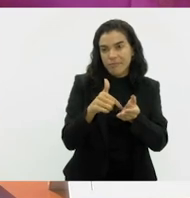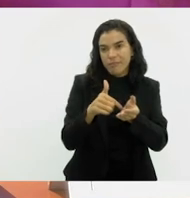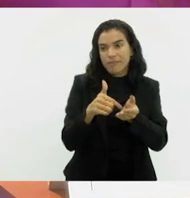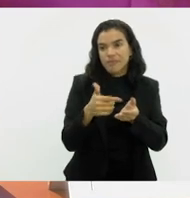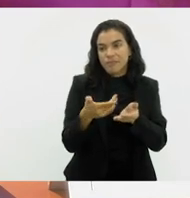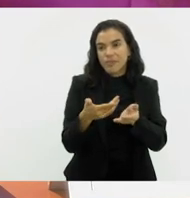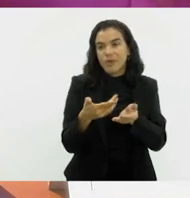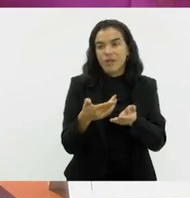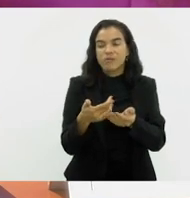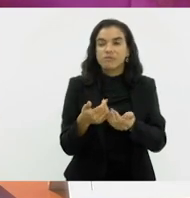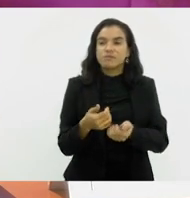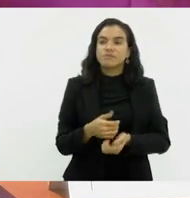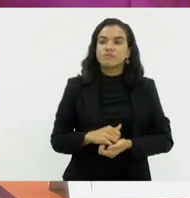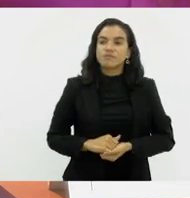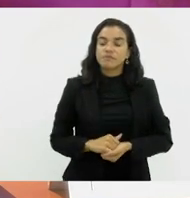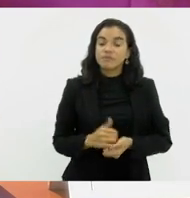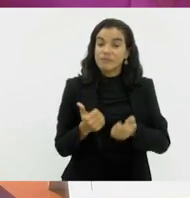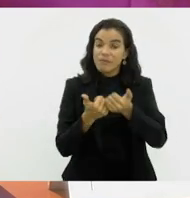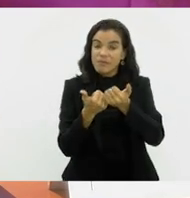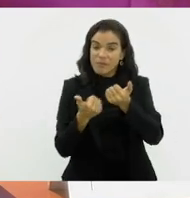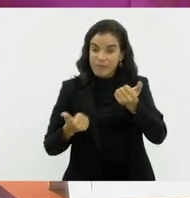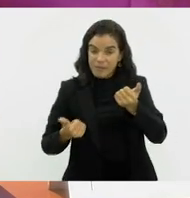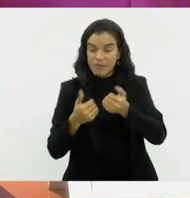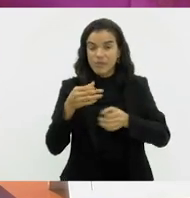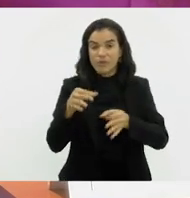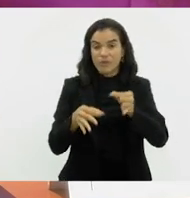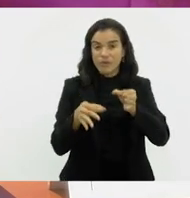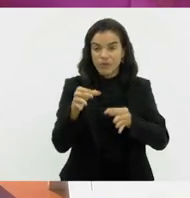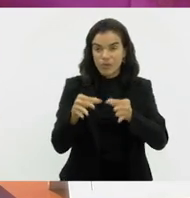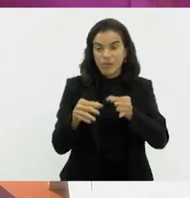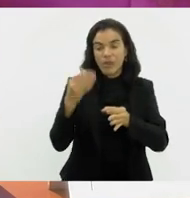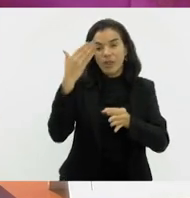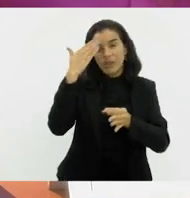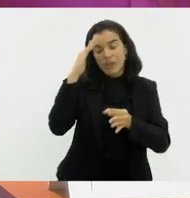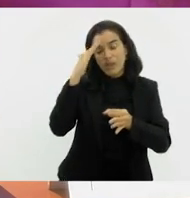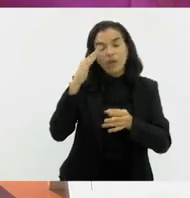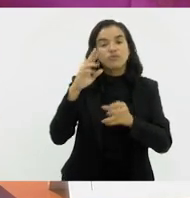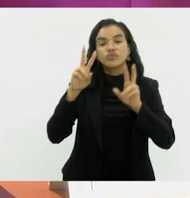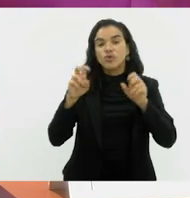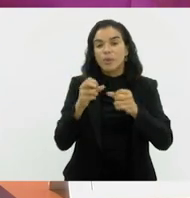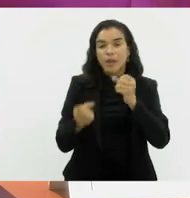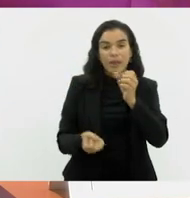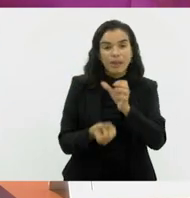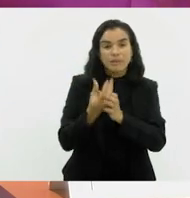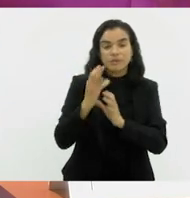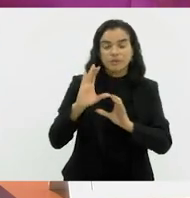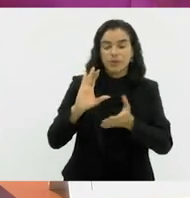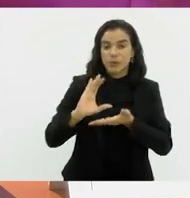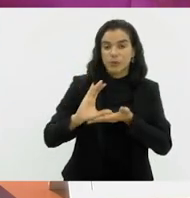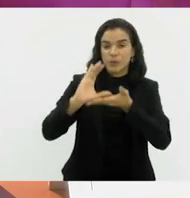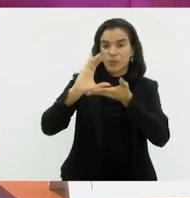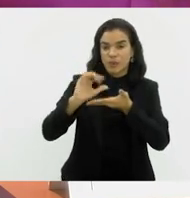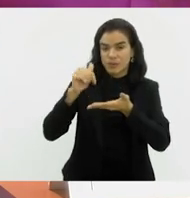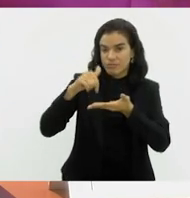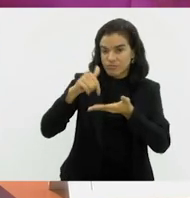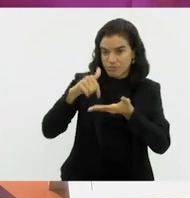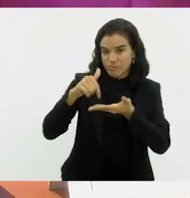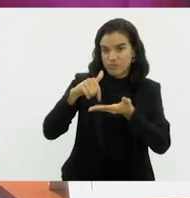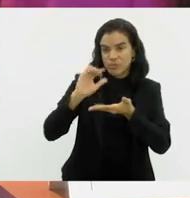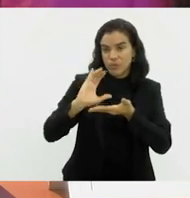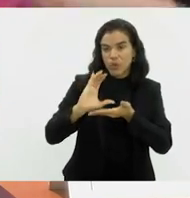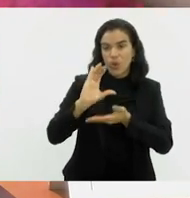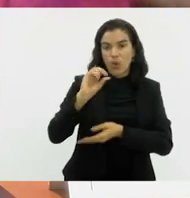à nossa assessoria jurídica, questionando a criação de um conselho em detrimento do